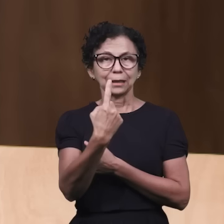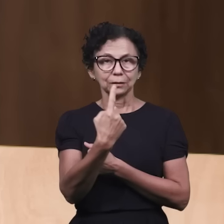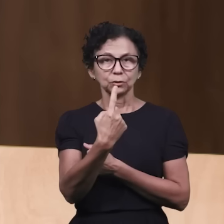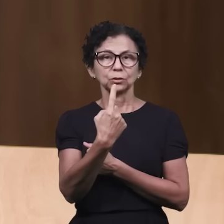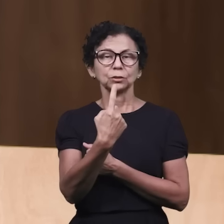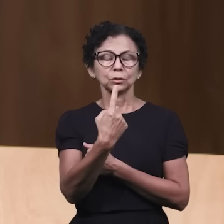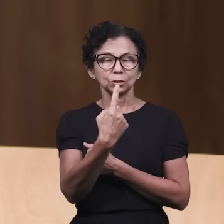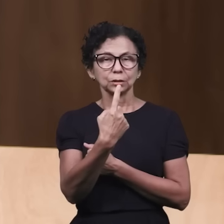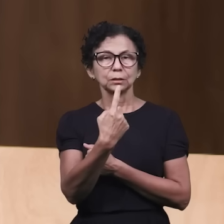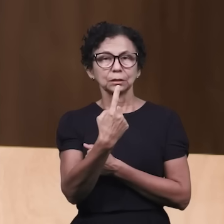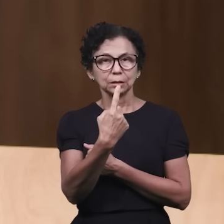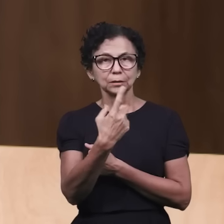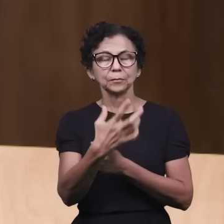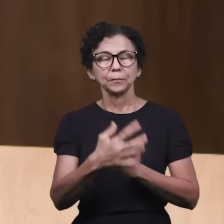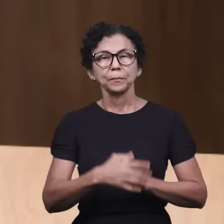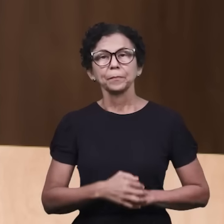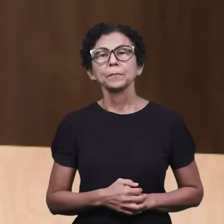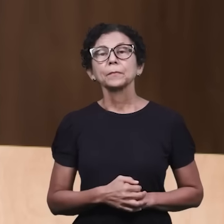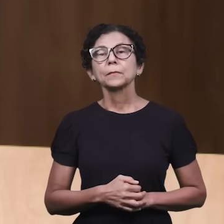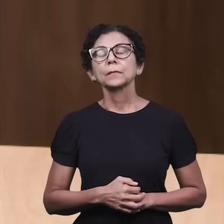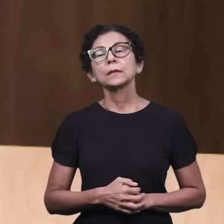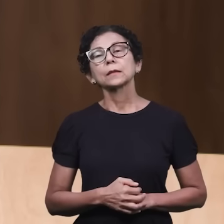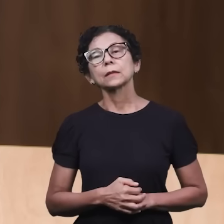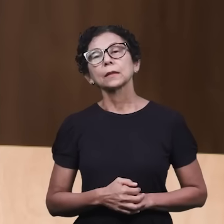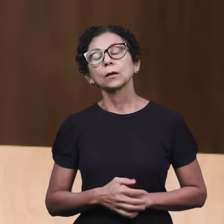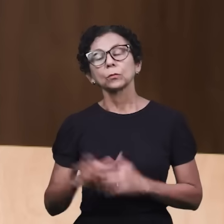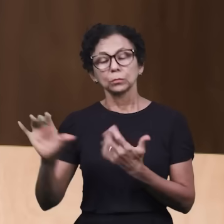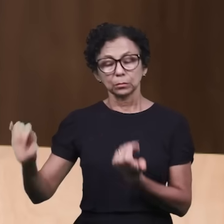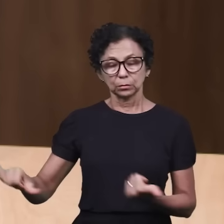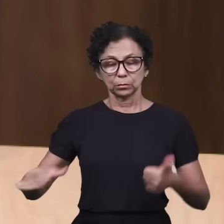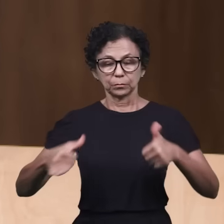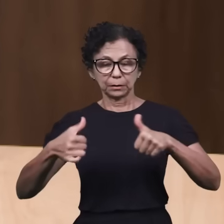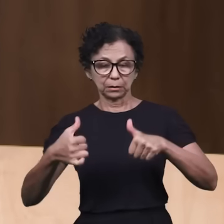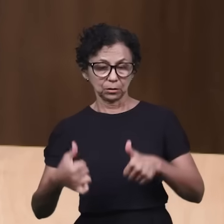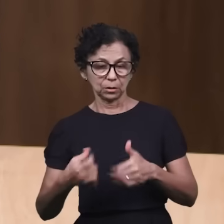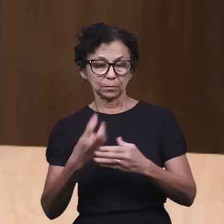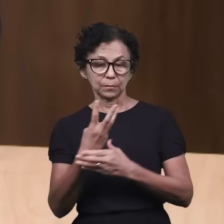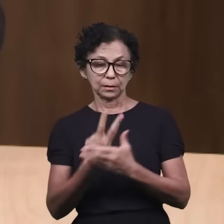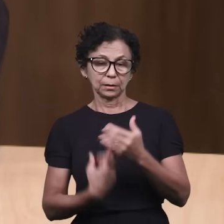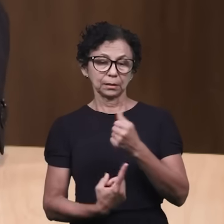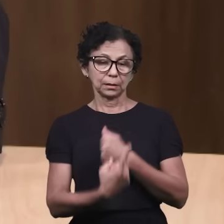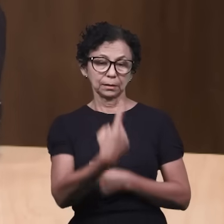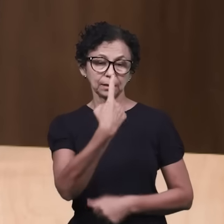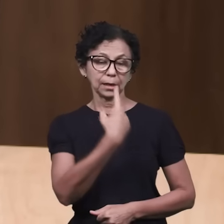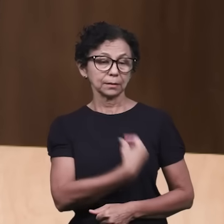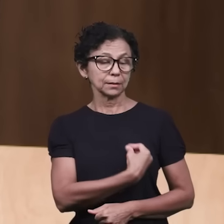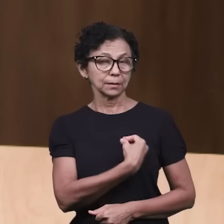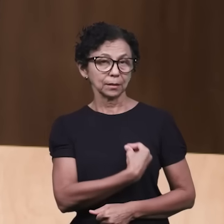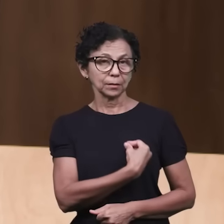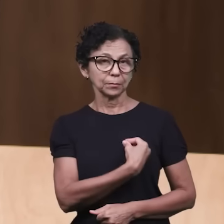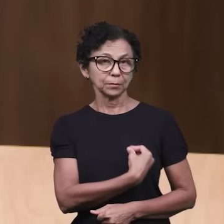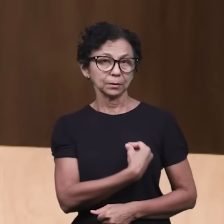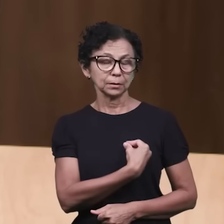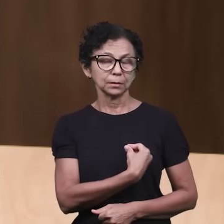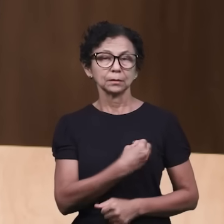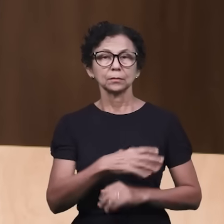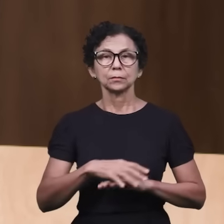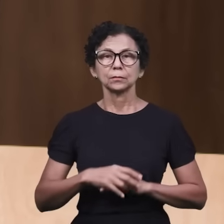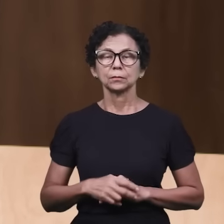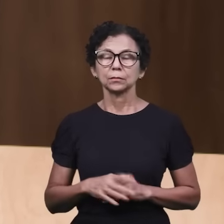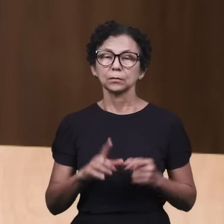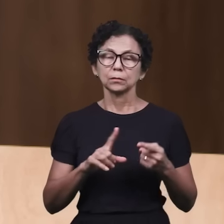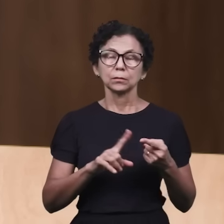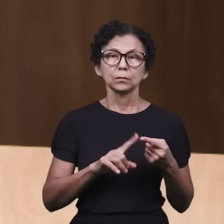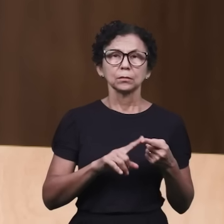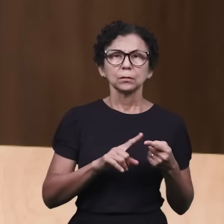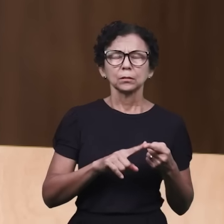a Trindade tem que estar presente, porque é toda a obra completa do Pai, né? Desde a obra criadora, a redenção no